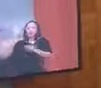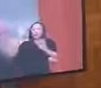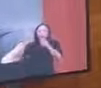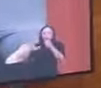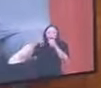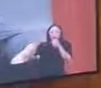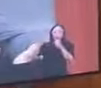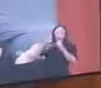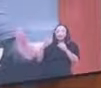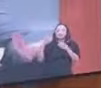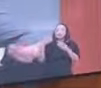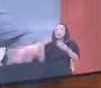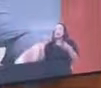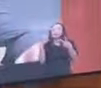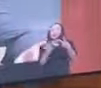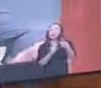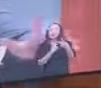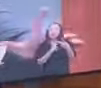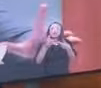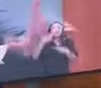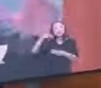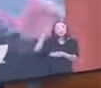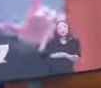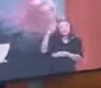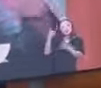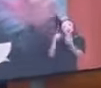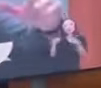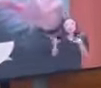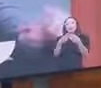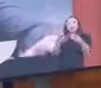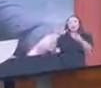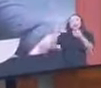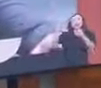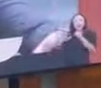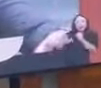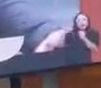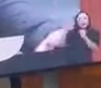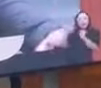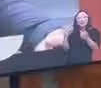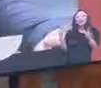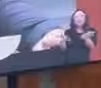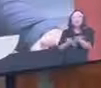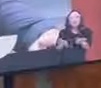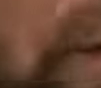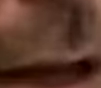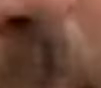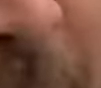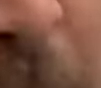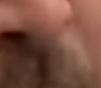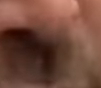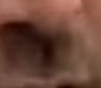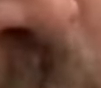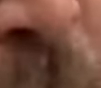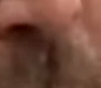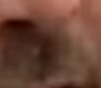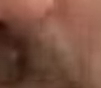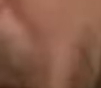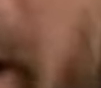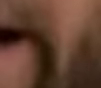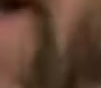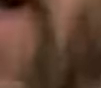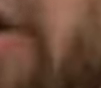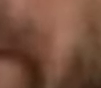que declara a cultura hip-hop como patrimônio cultural imaterial no estado de Mato Grosso, para que políticas